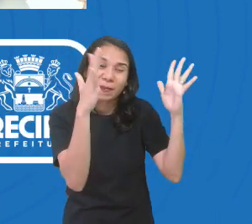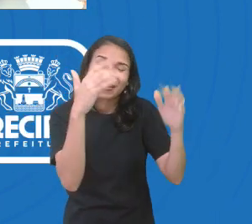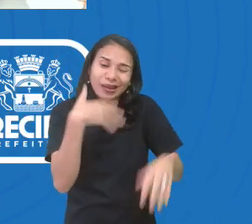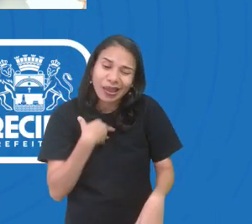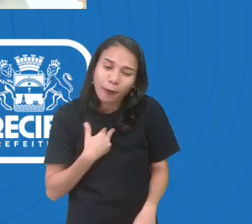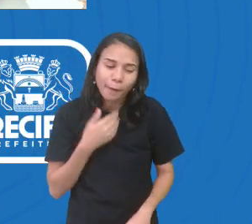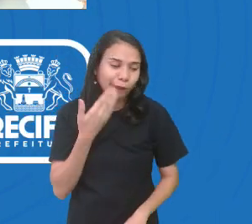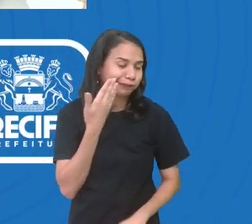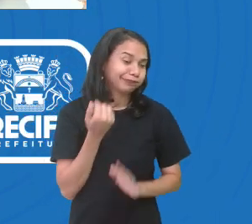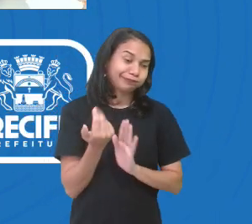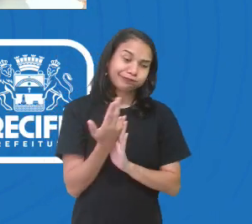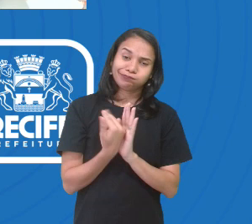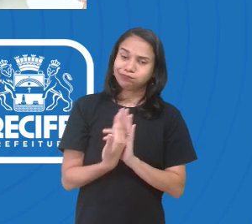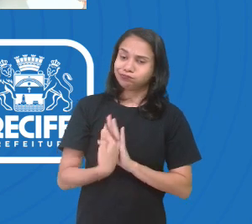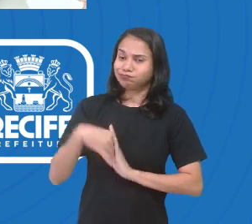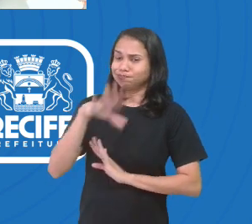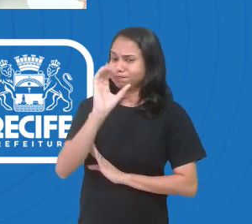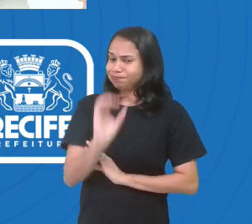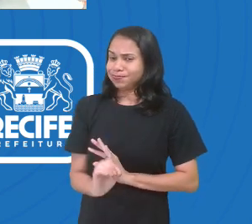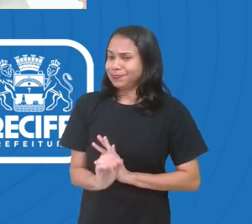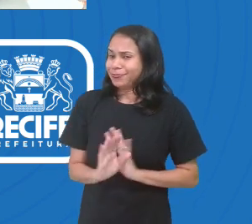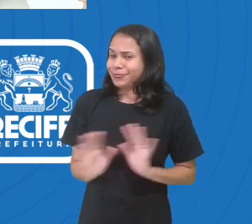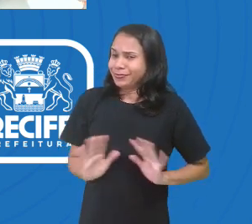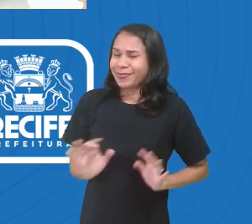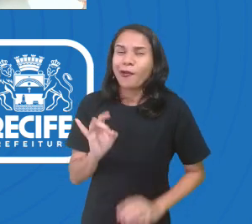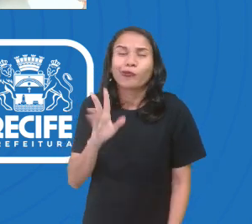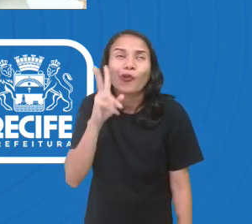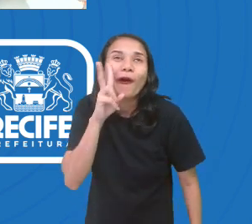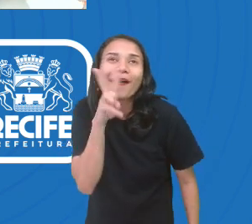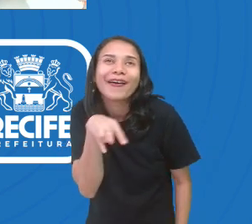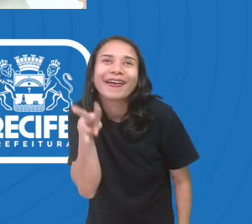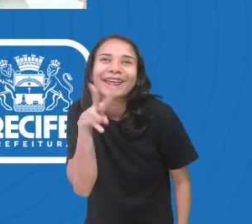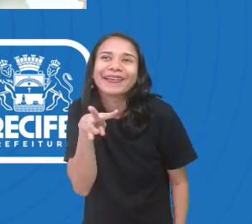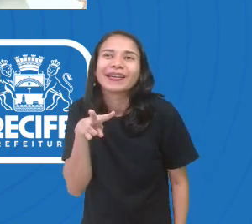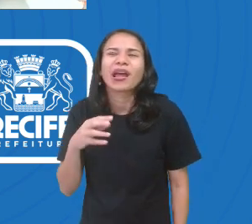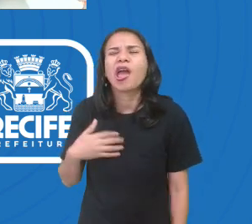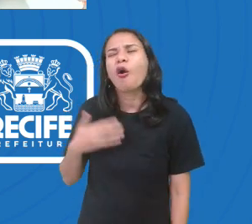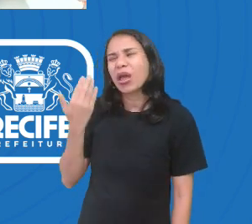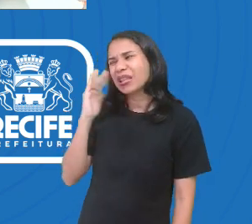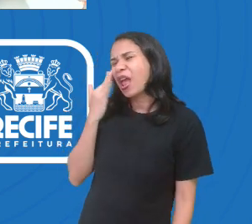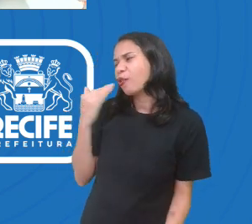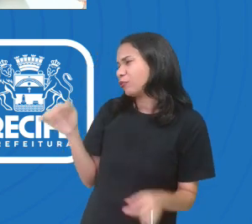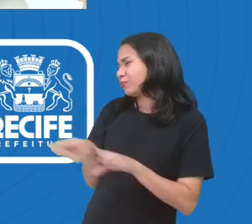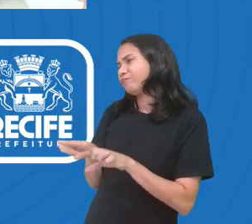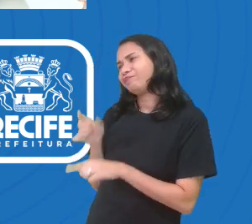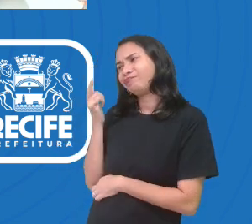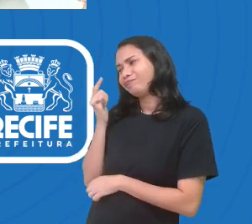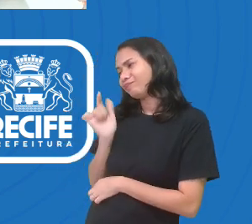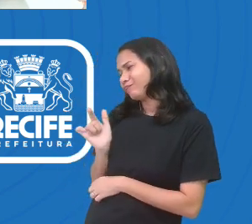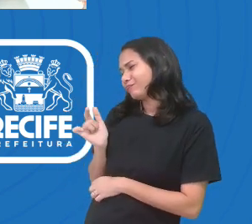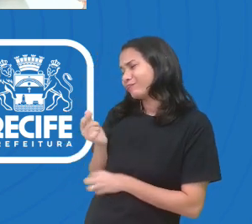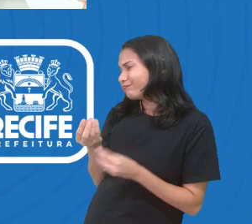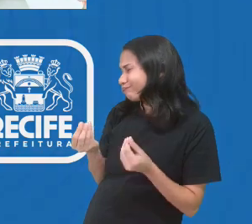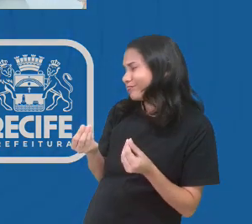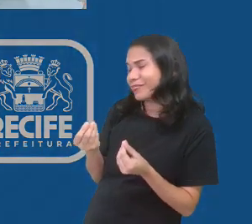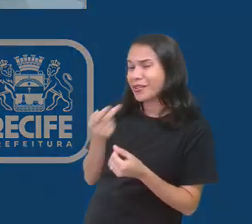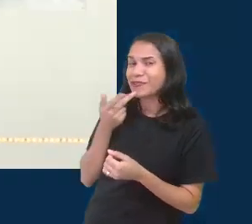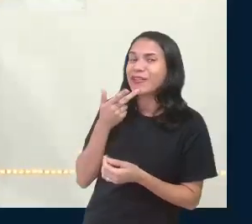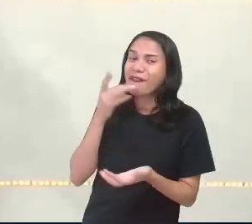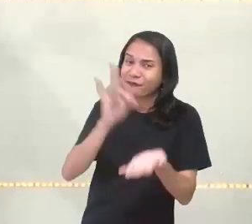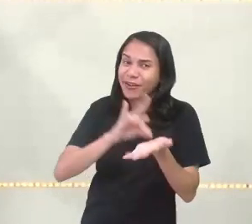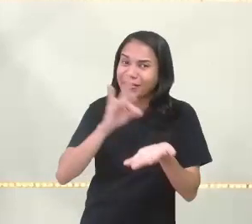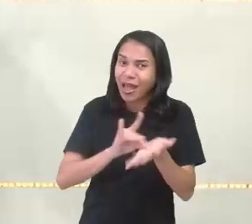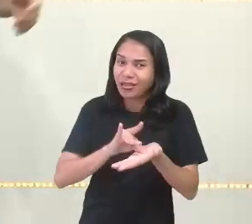dom eu não tenho, não. Então, não me atrevo, eu só admiro. Eu entendo você, porque esse dom também eu não tenho, né? Vou falar aqui a